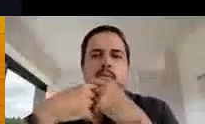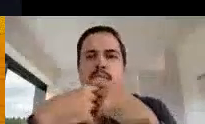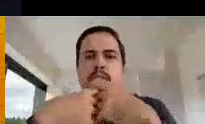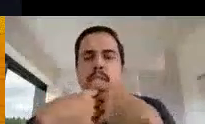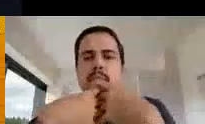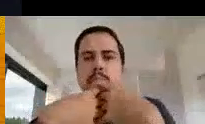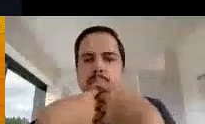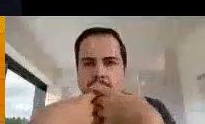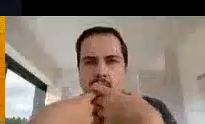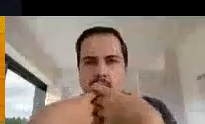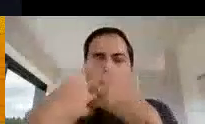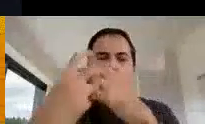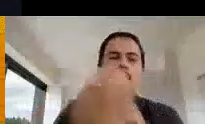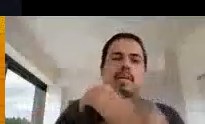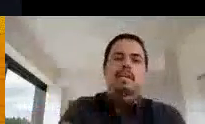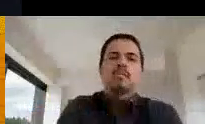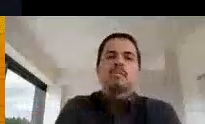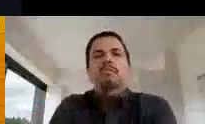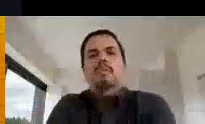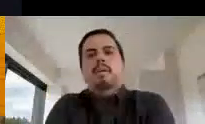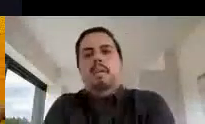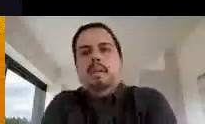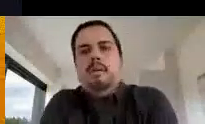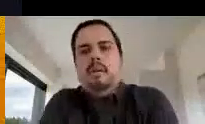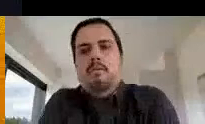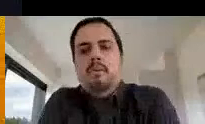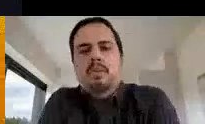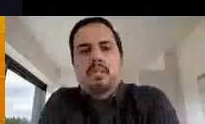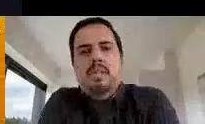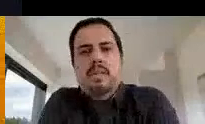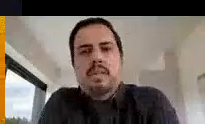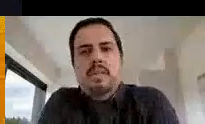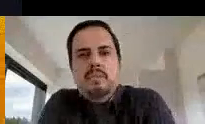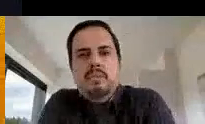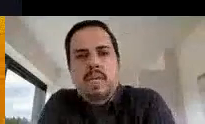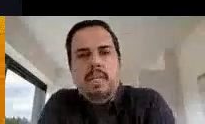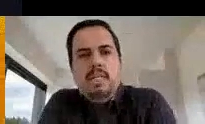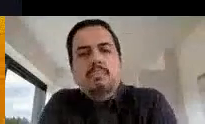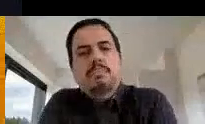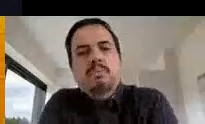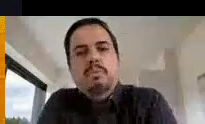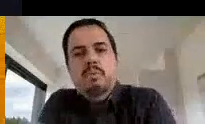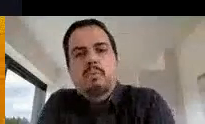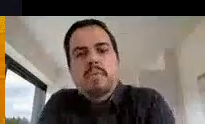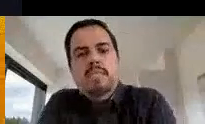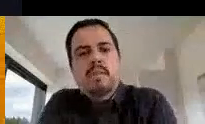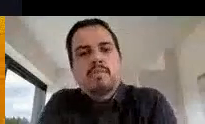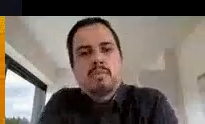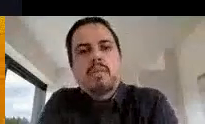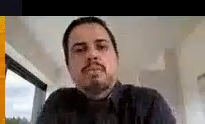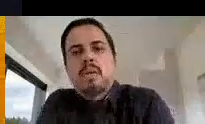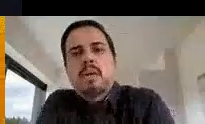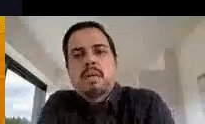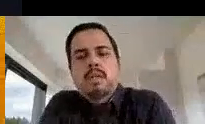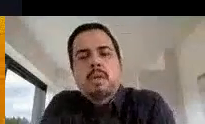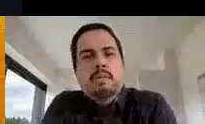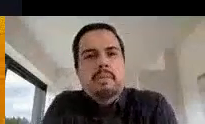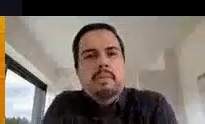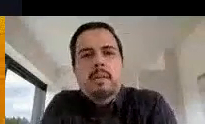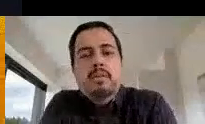muito em termos de mercado, tá? Então, eu gosto de dividir a inovação em três tipos totalmente a ver com